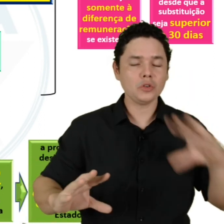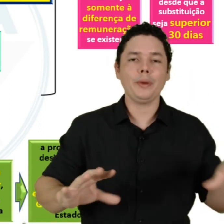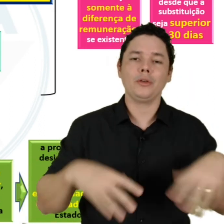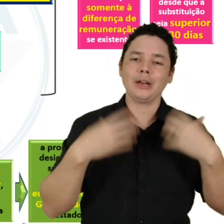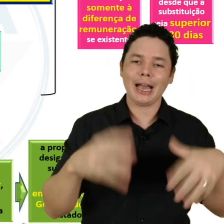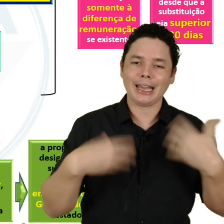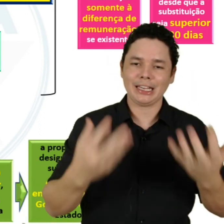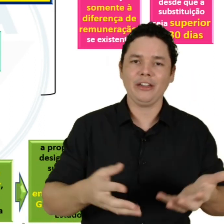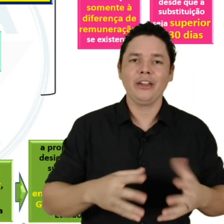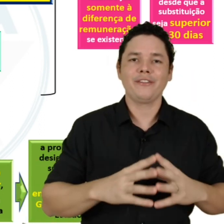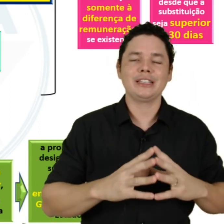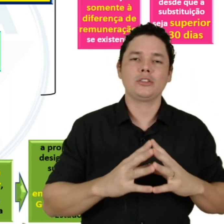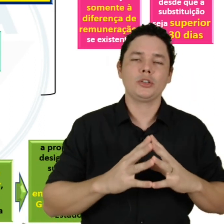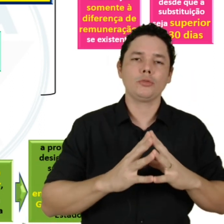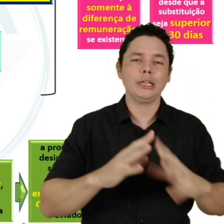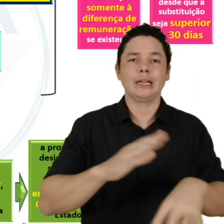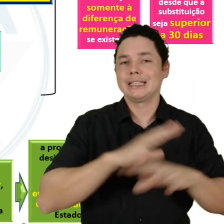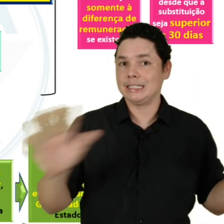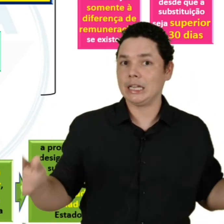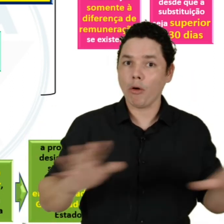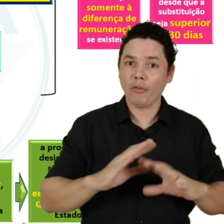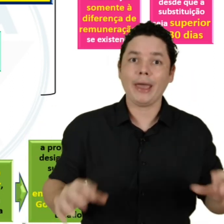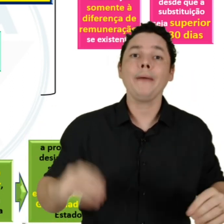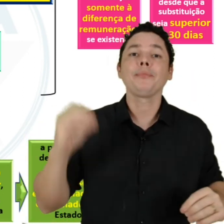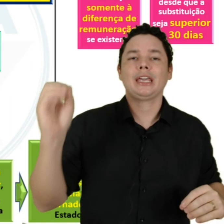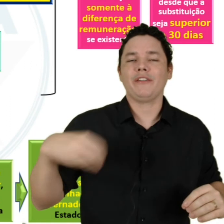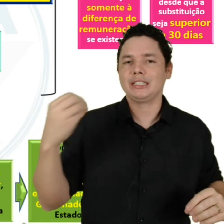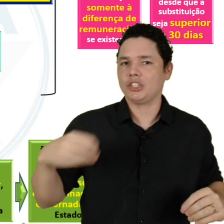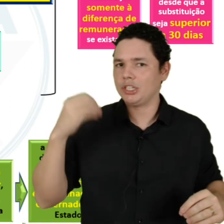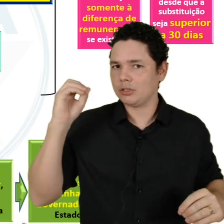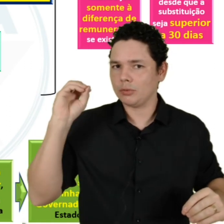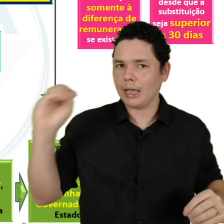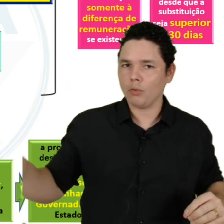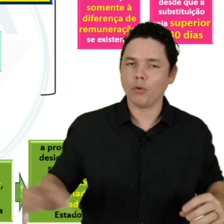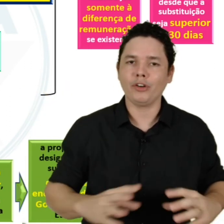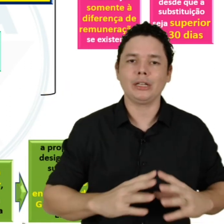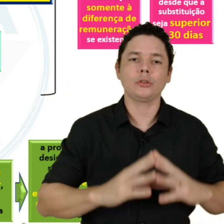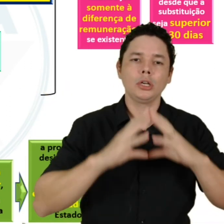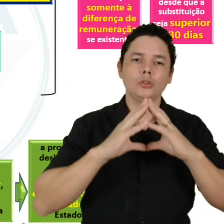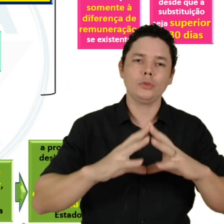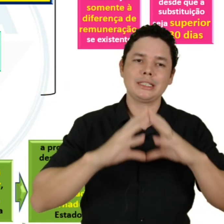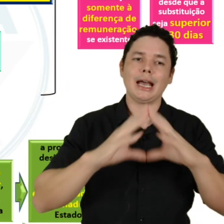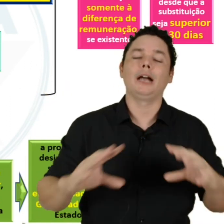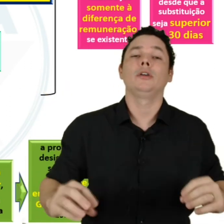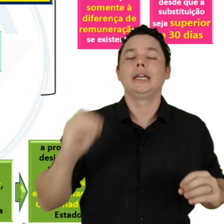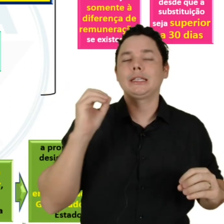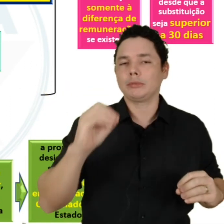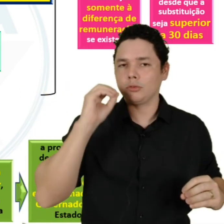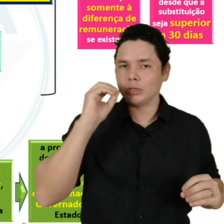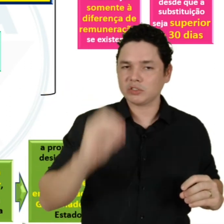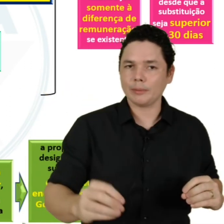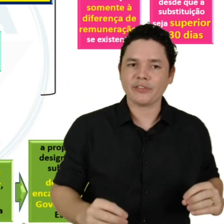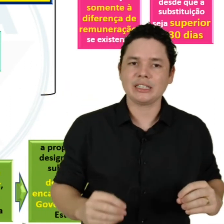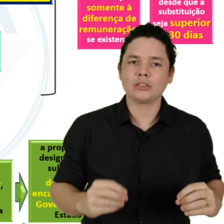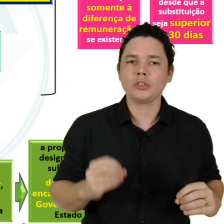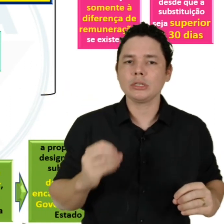ou superior àquela que vai ser substituída. Se não houver, quem vai decidir isso é o governador do estado. Então, tem